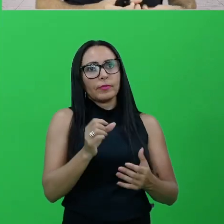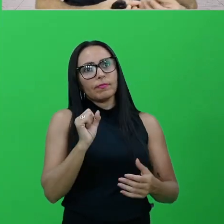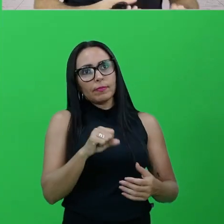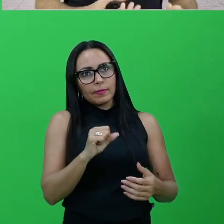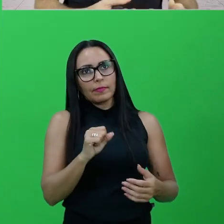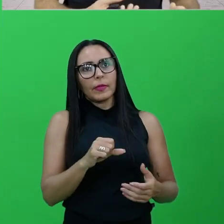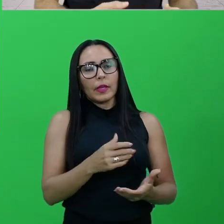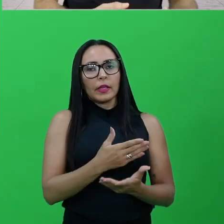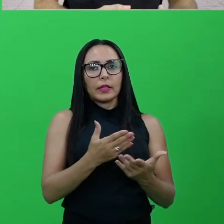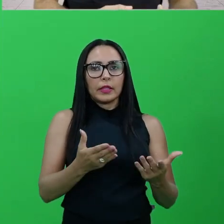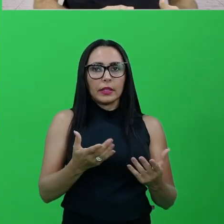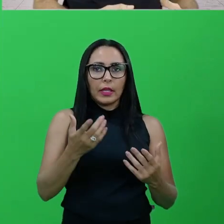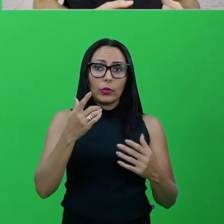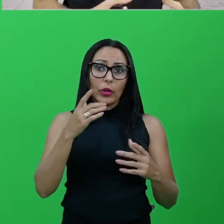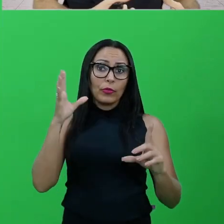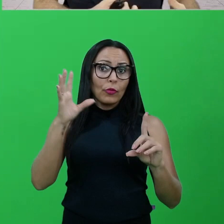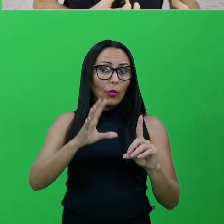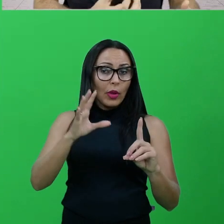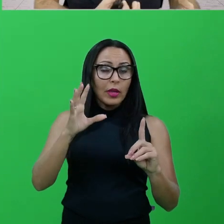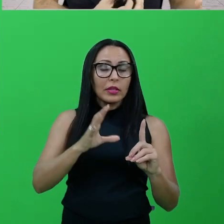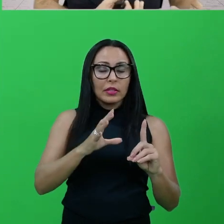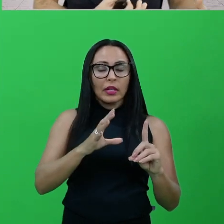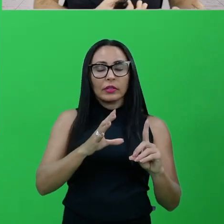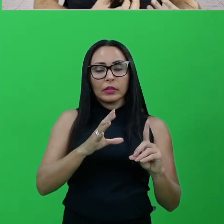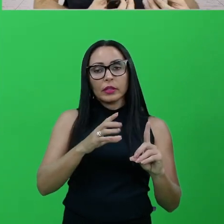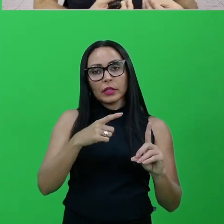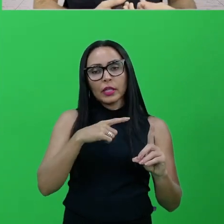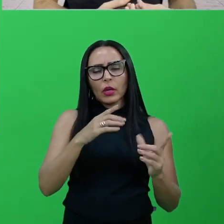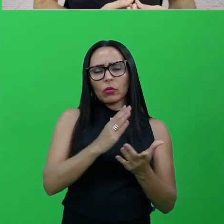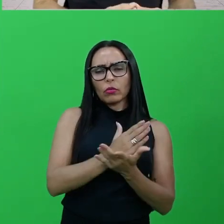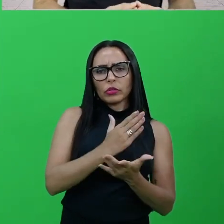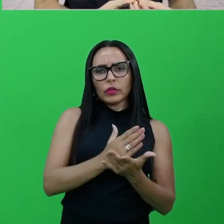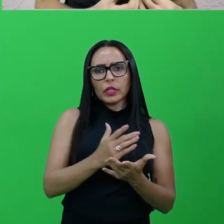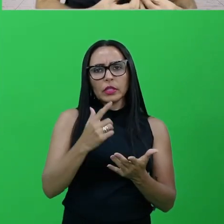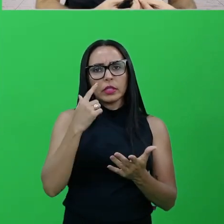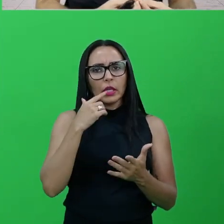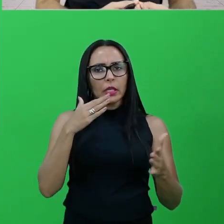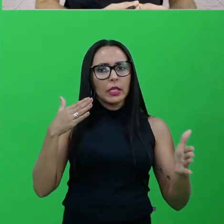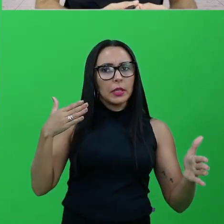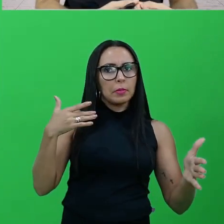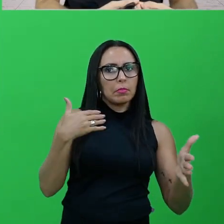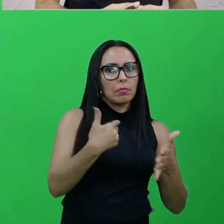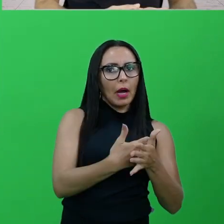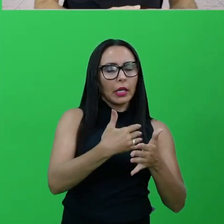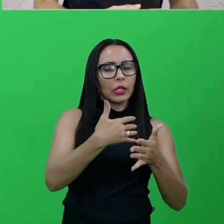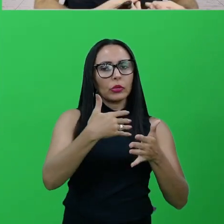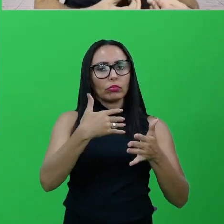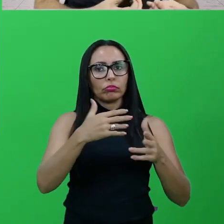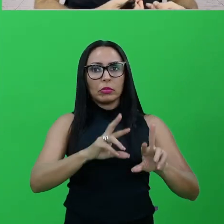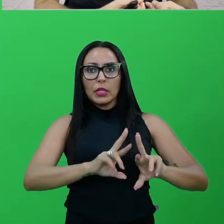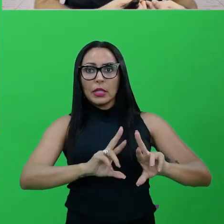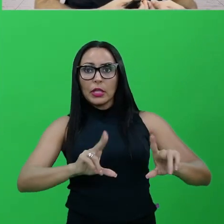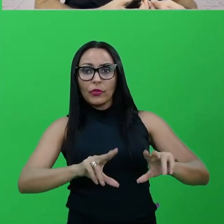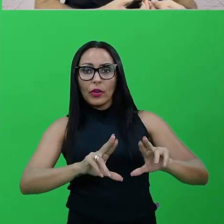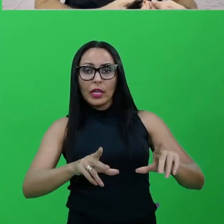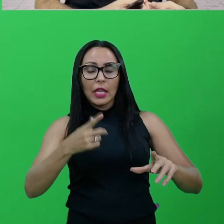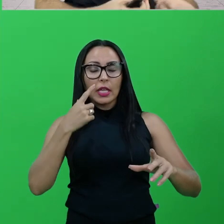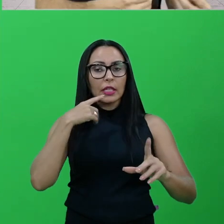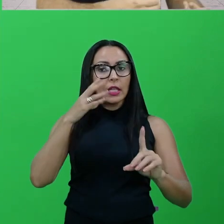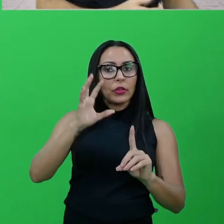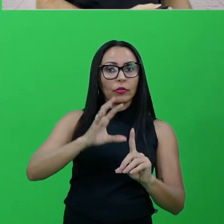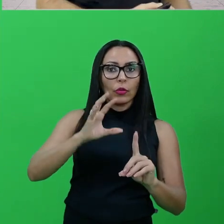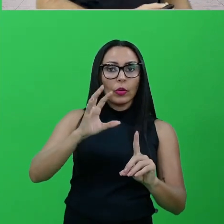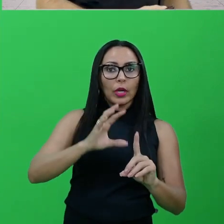que exercem uma influência, né, que muitas vezes têm impactos distintos, né, da influência